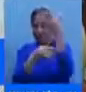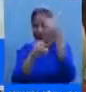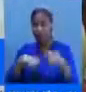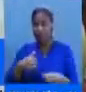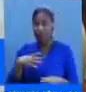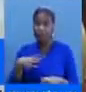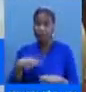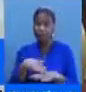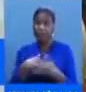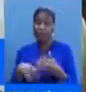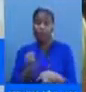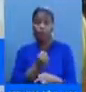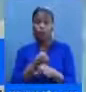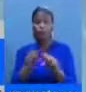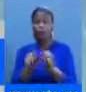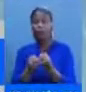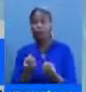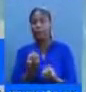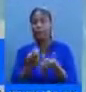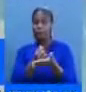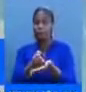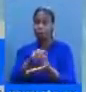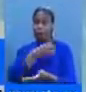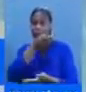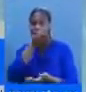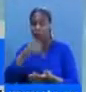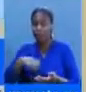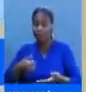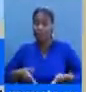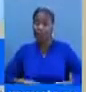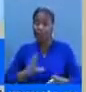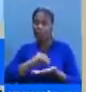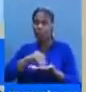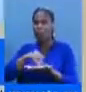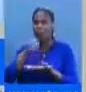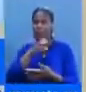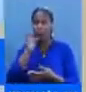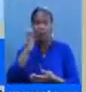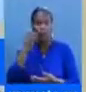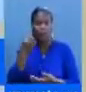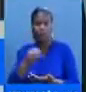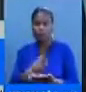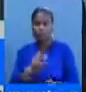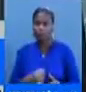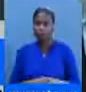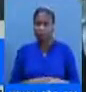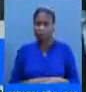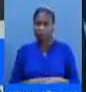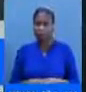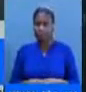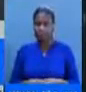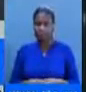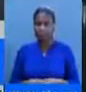Verde, pretende organizar os serviços sociais para beneficiar as famílias cabo-verdianas mais vulneráveis em Angola e não só. No âmbito